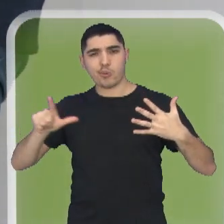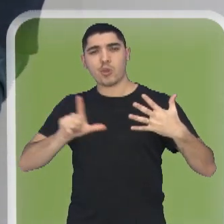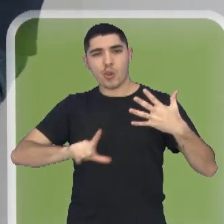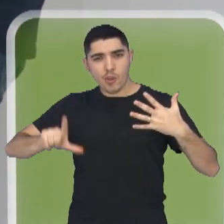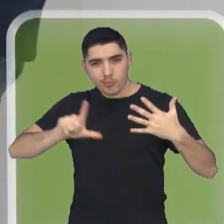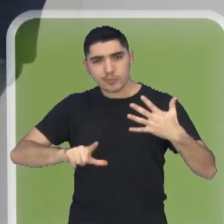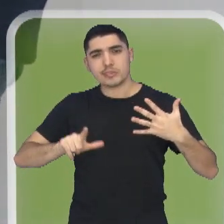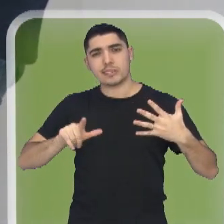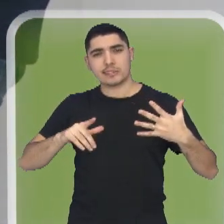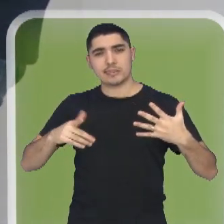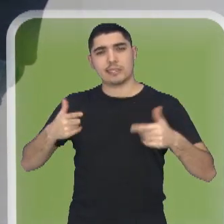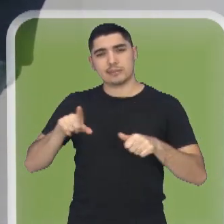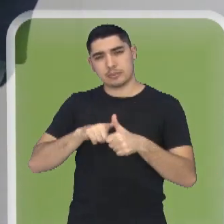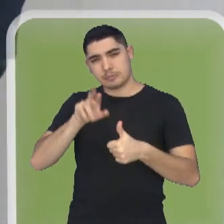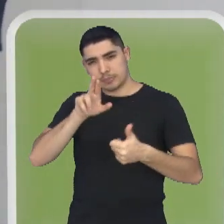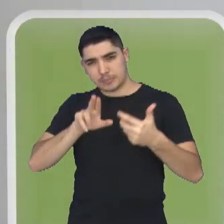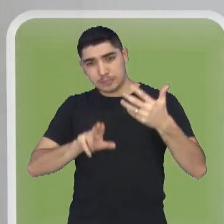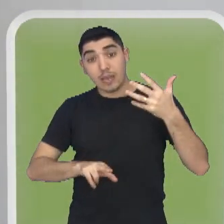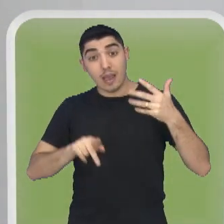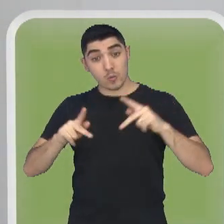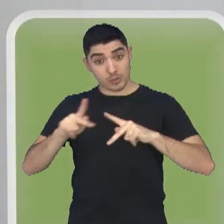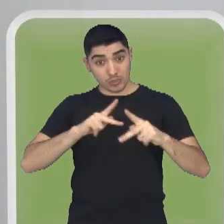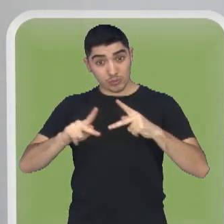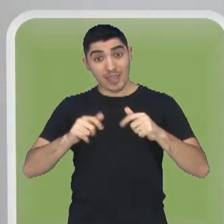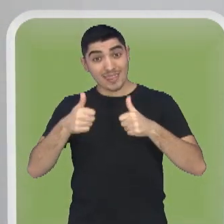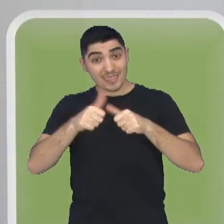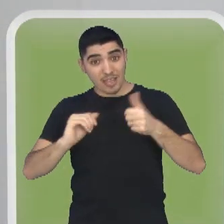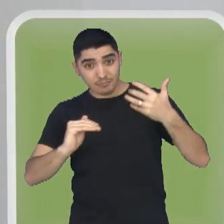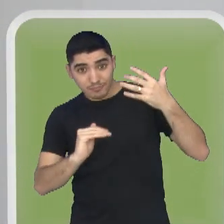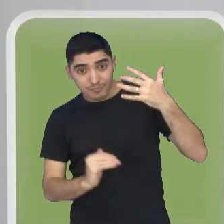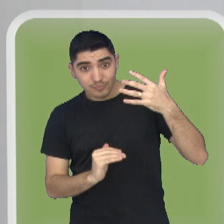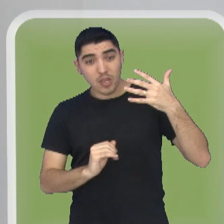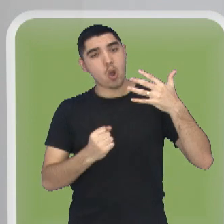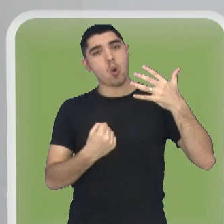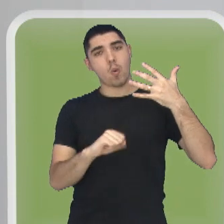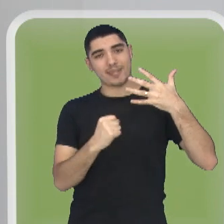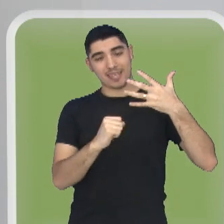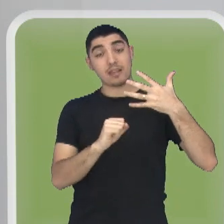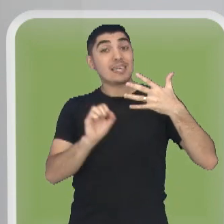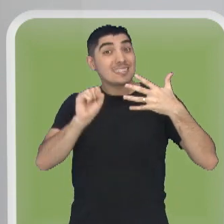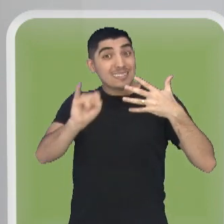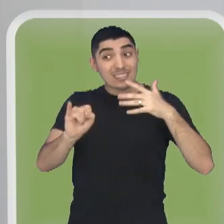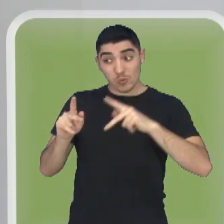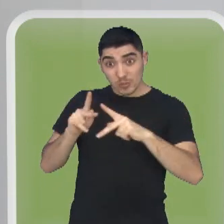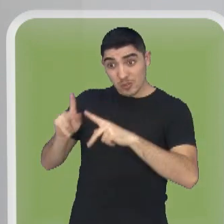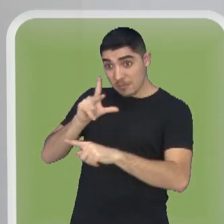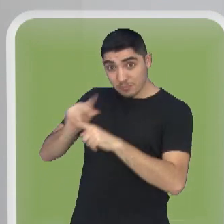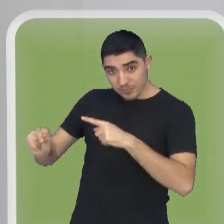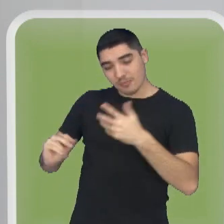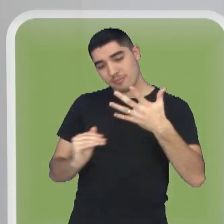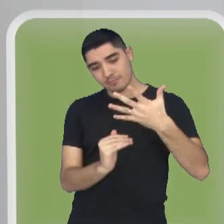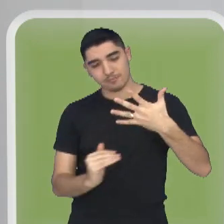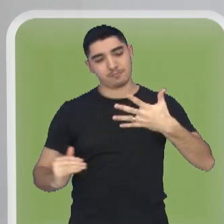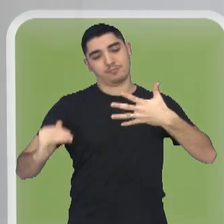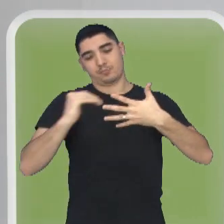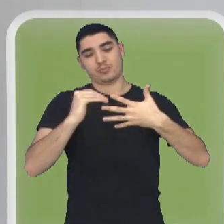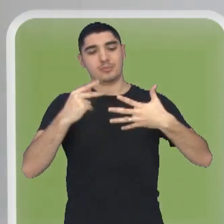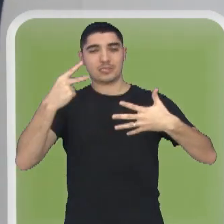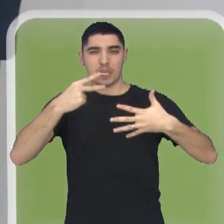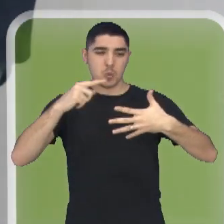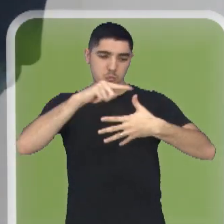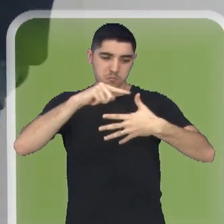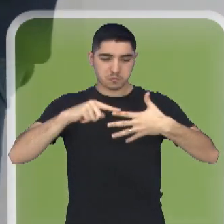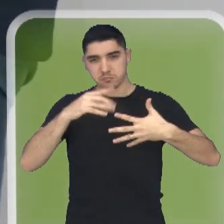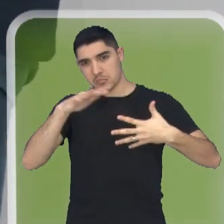Serra, São José ali permanece na oitava posição, mas se tivesse vencido, somaria os 7 pontos e estaria aqui na vice-liderança, junto com o